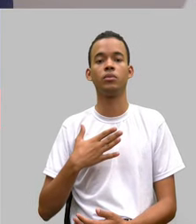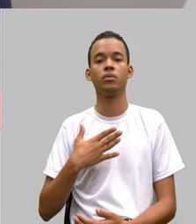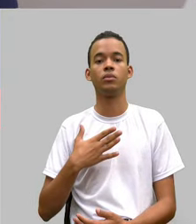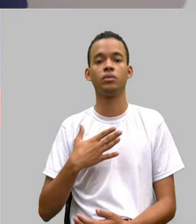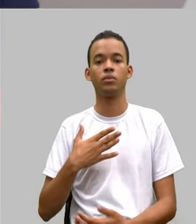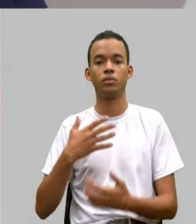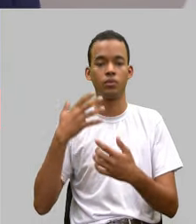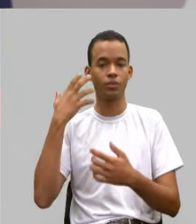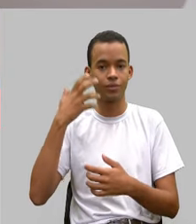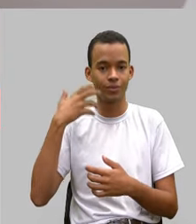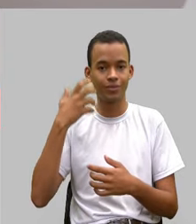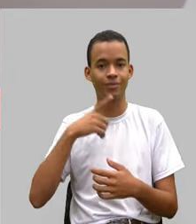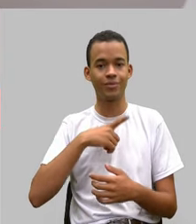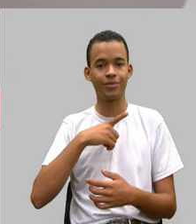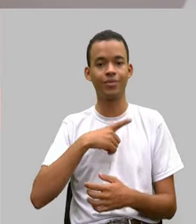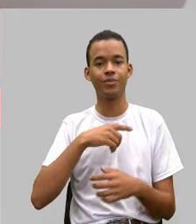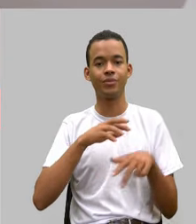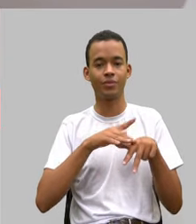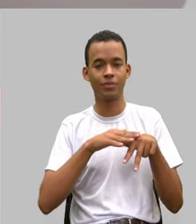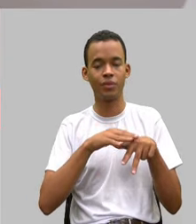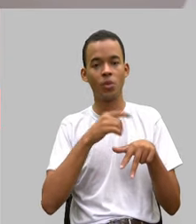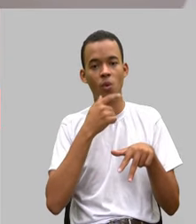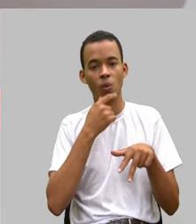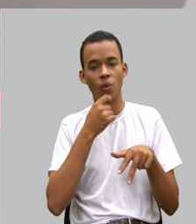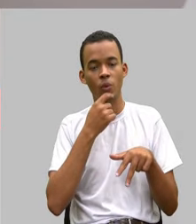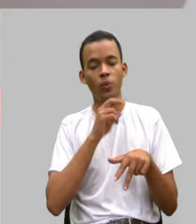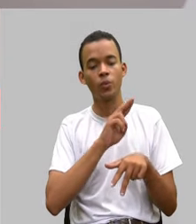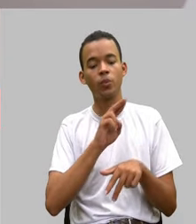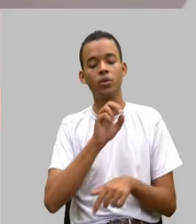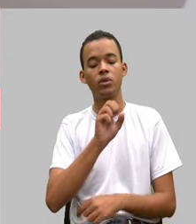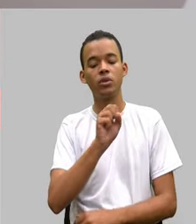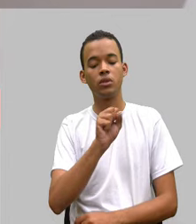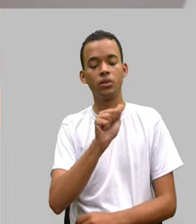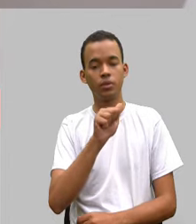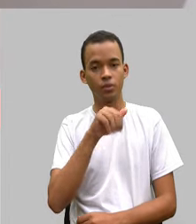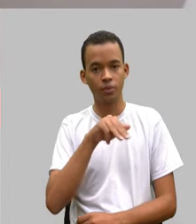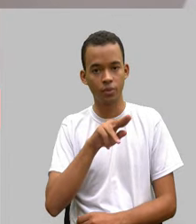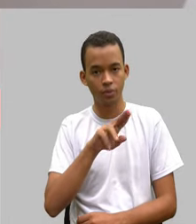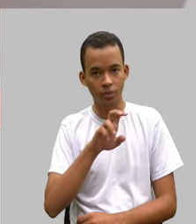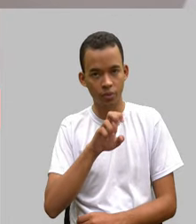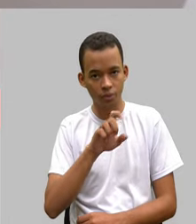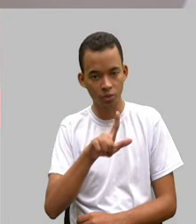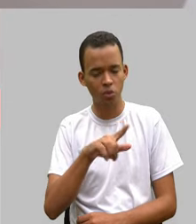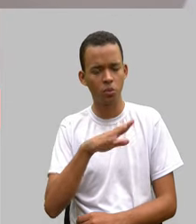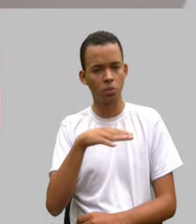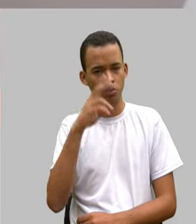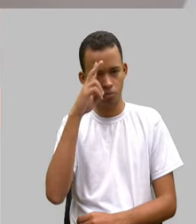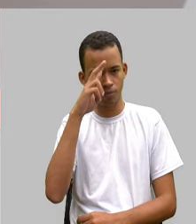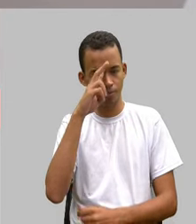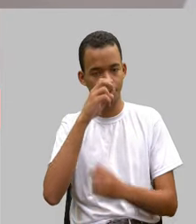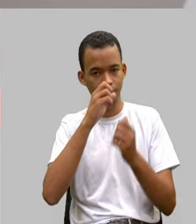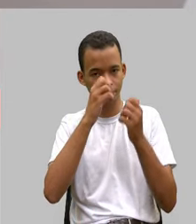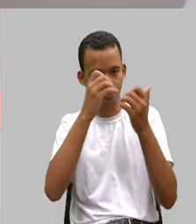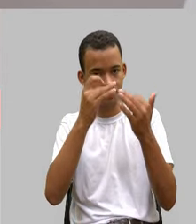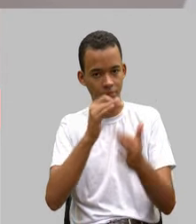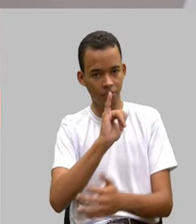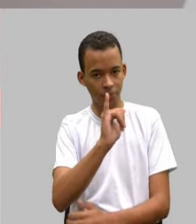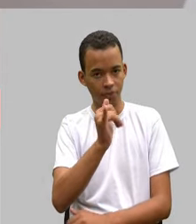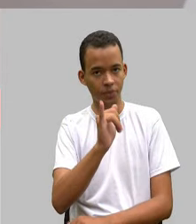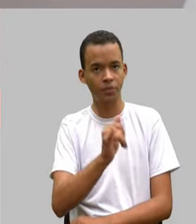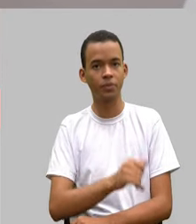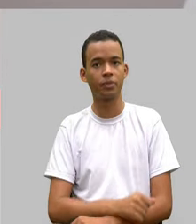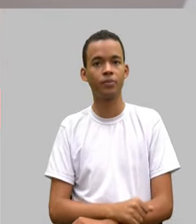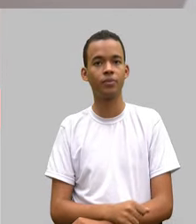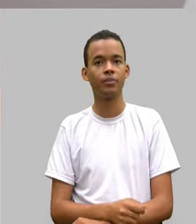daqui a pouco vocês vão conhecer um pouco essa história eh eu ouvi de Bia aqui que a gente tinha que invadir as